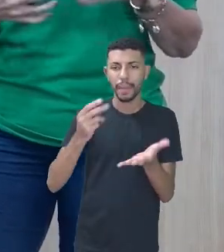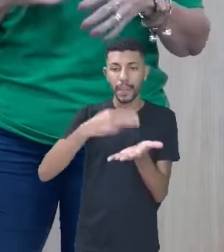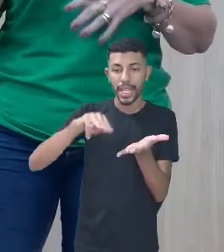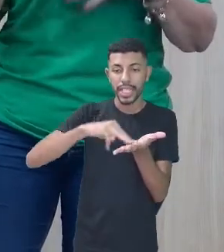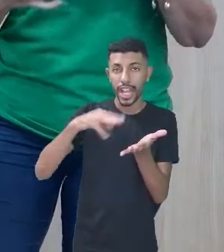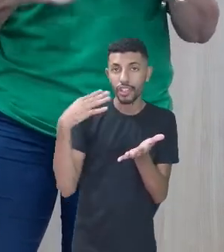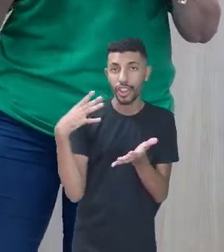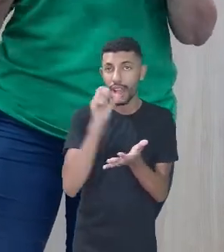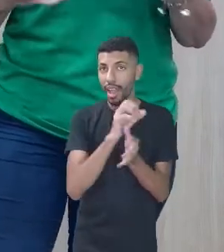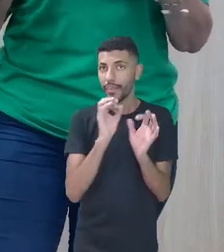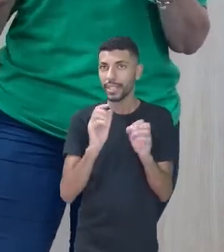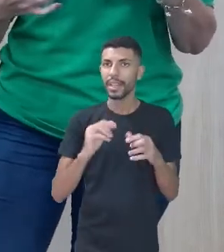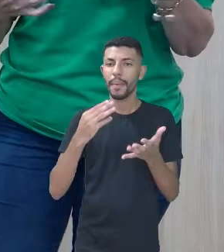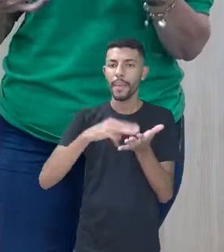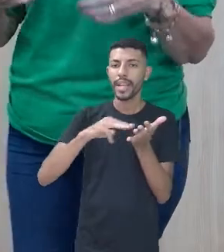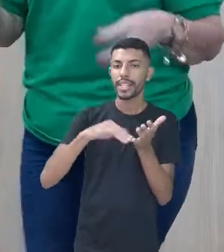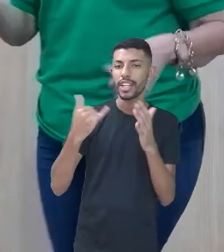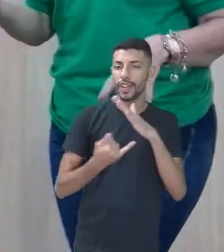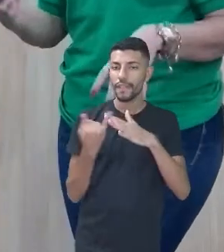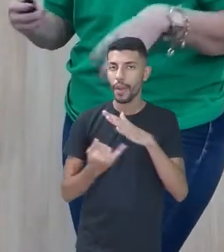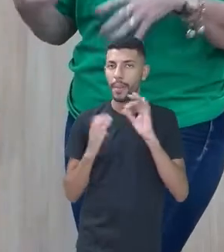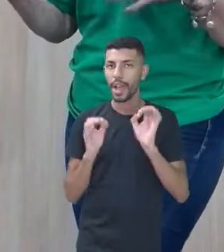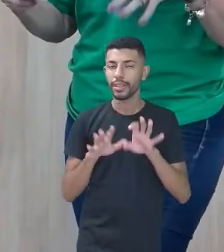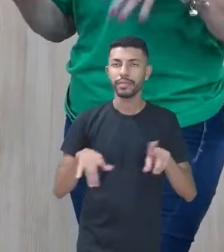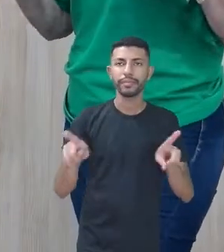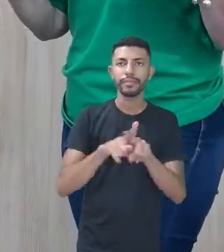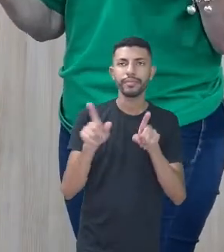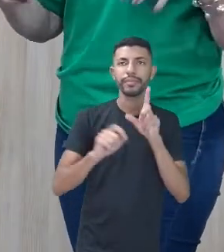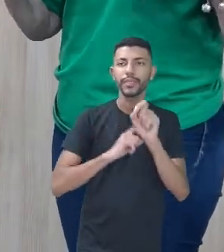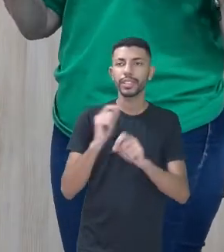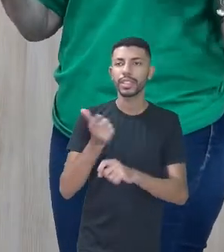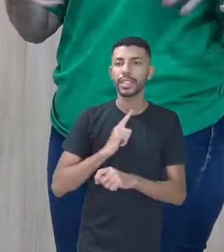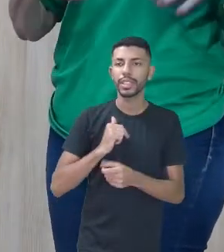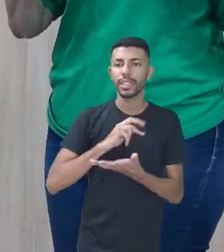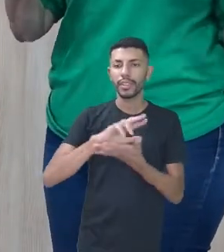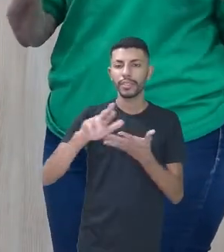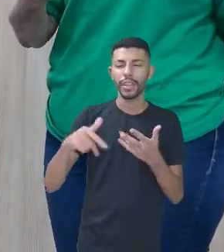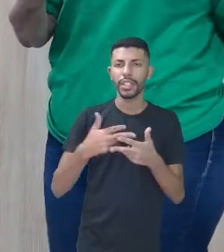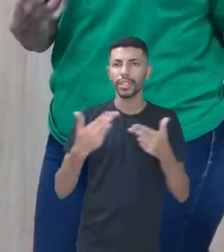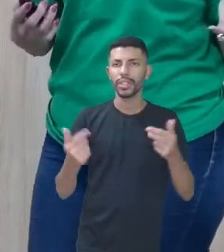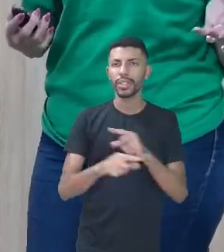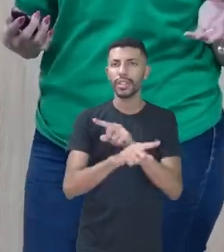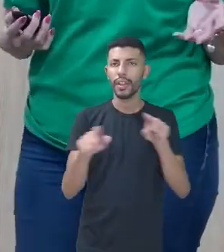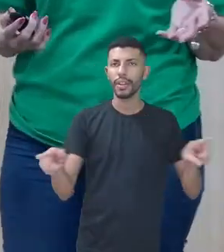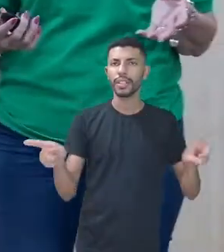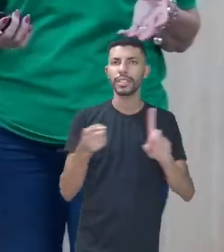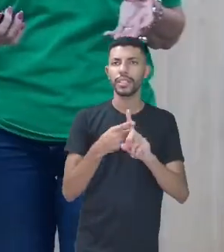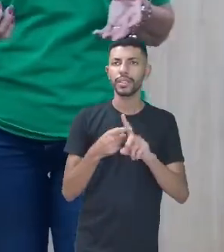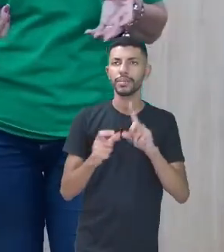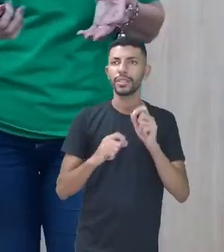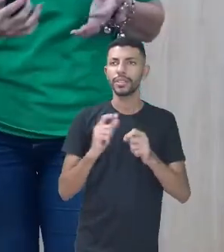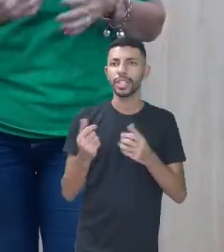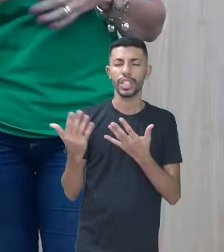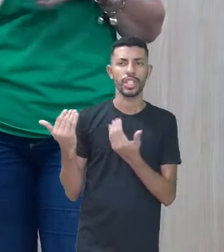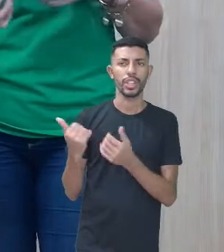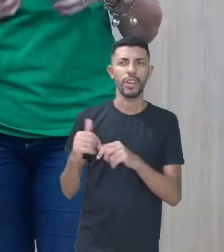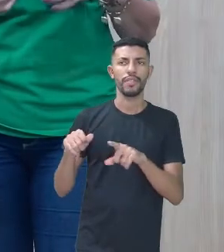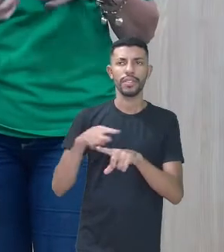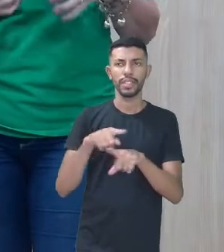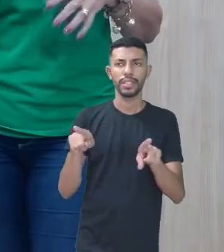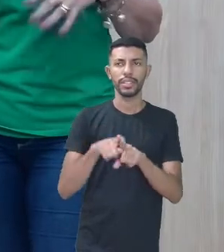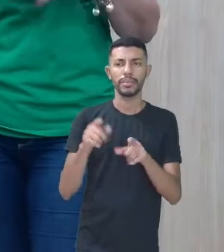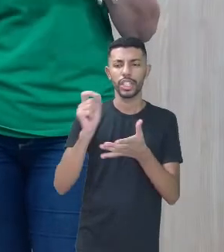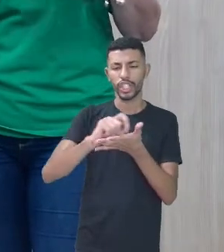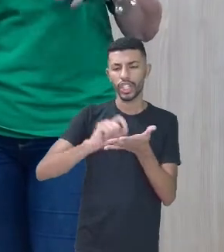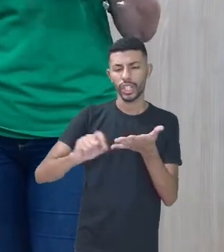rápidas, né? Mensagens informais. Tá? E também tem várias coisas mais que vocês, enquanto jovens, vocês também escrevem